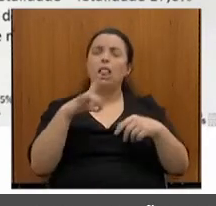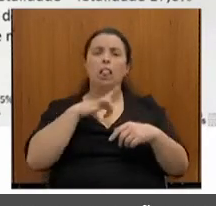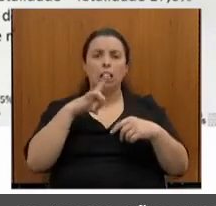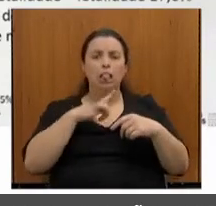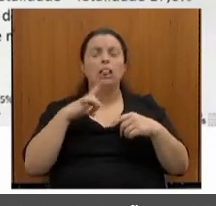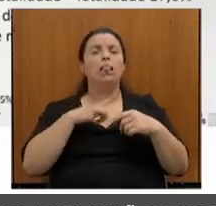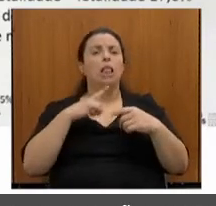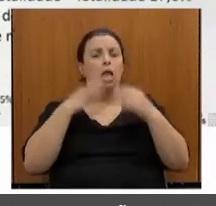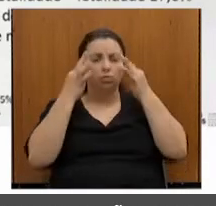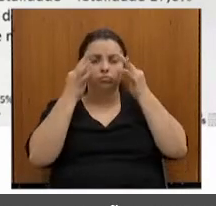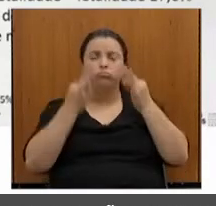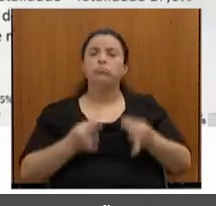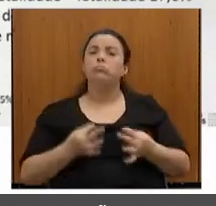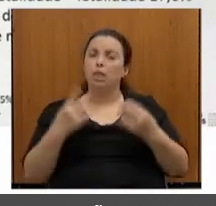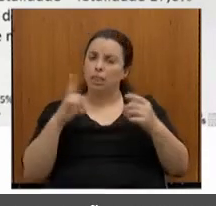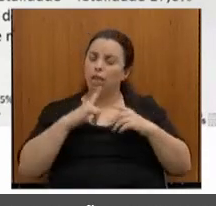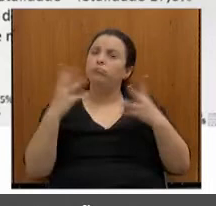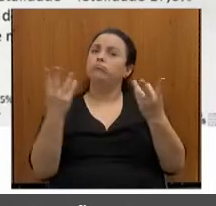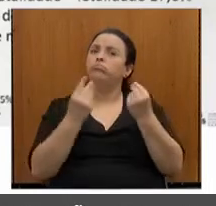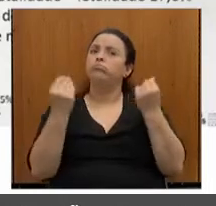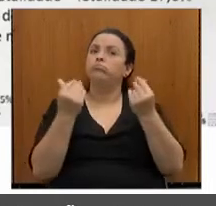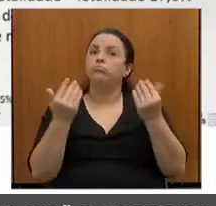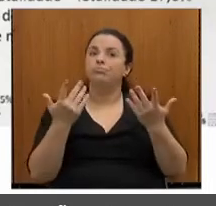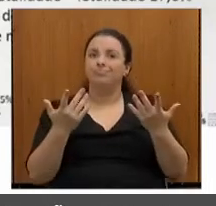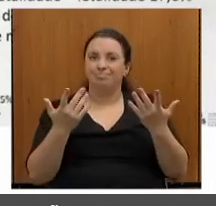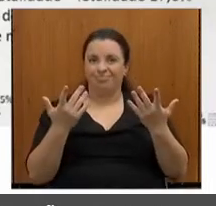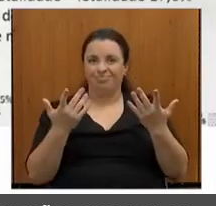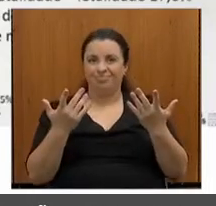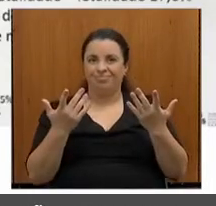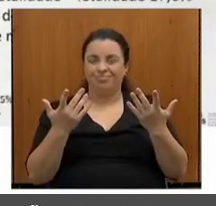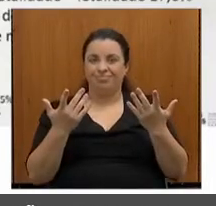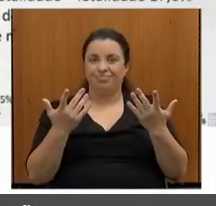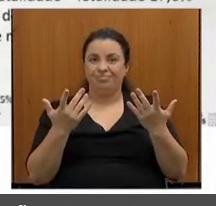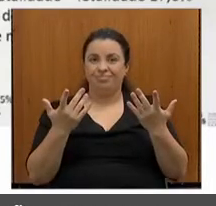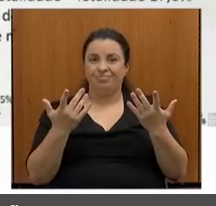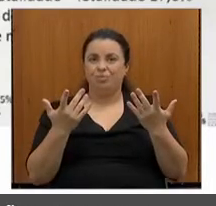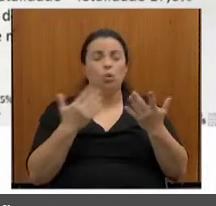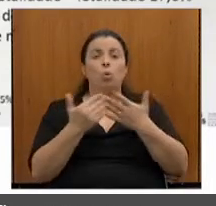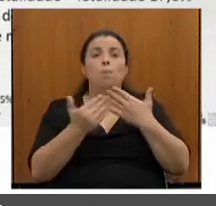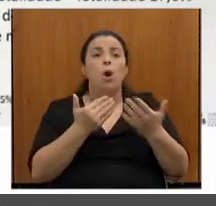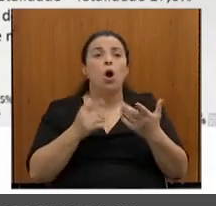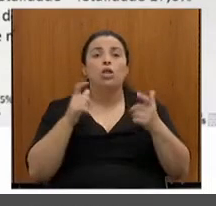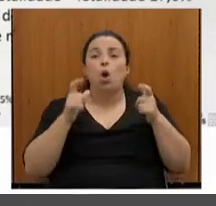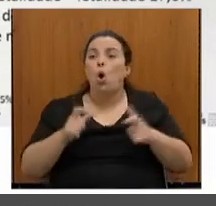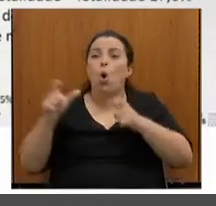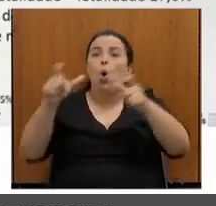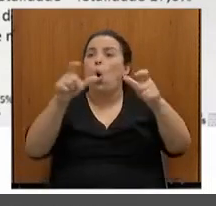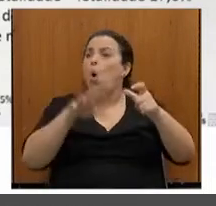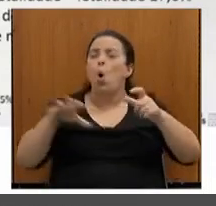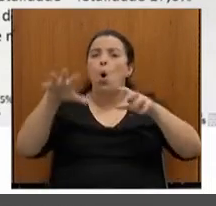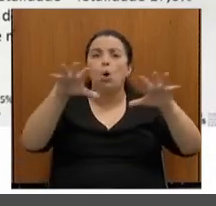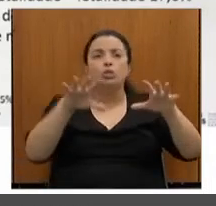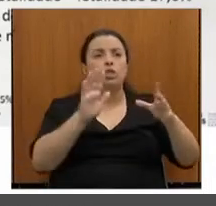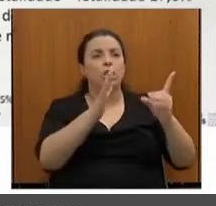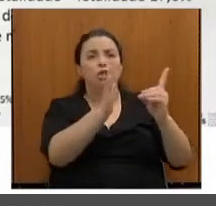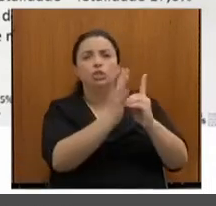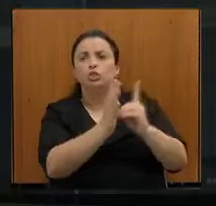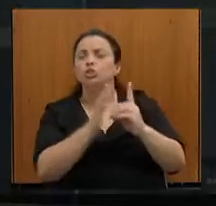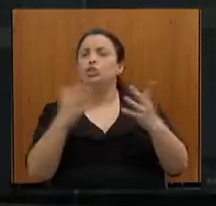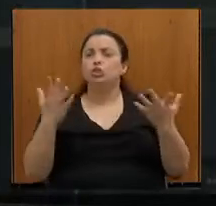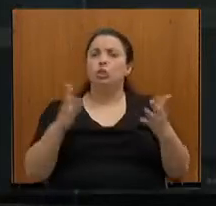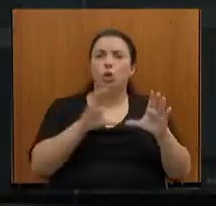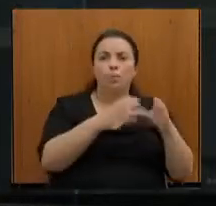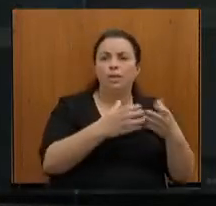ponta, lá onde a gestante está, seja lá onde ela estiver, numa comunidade indígena, numa